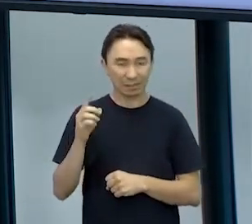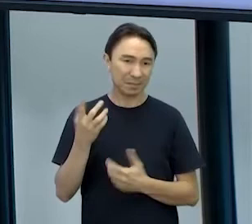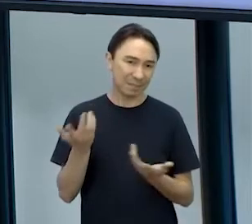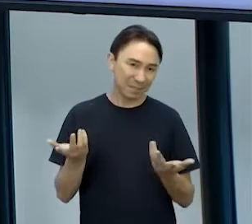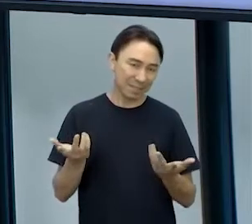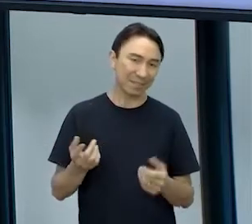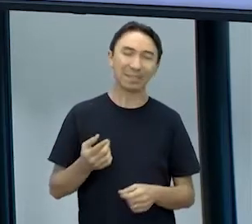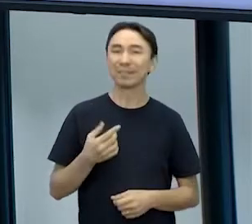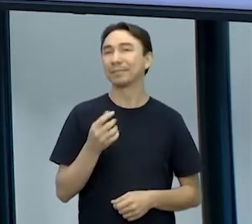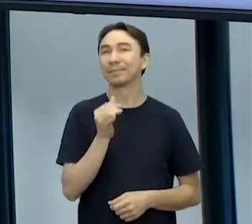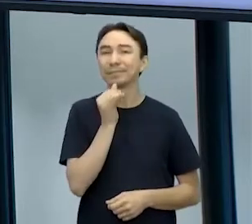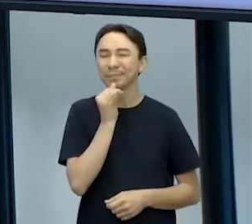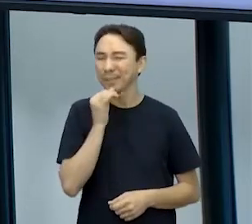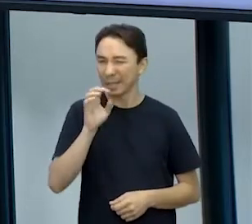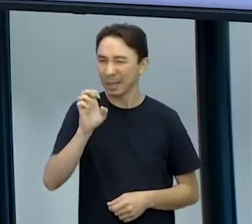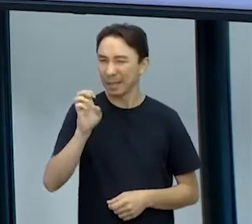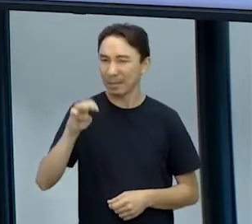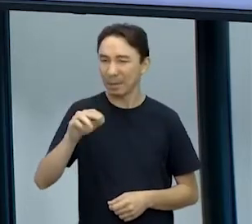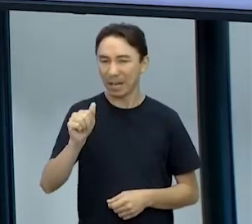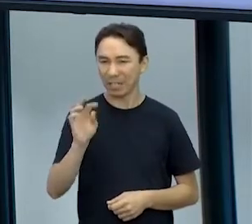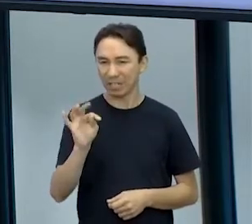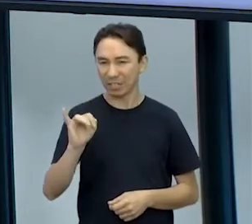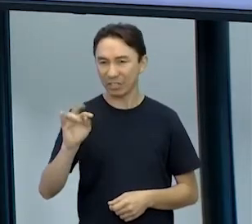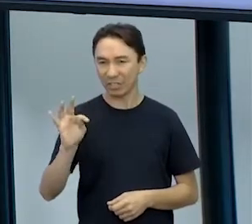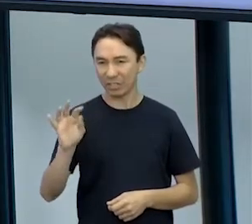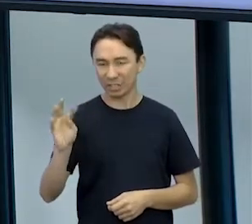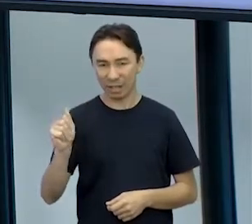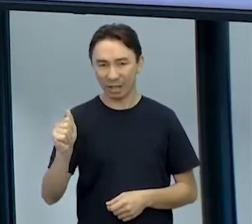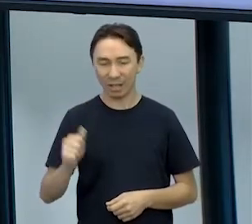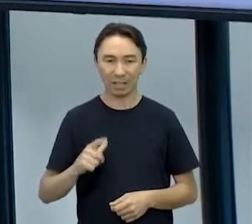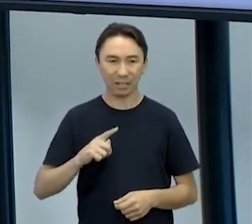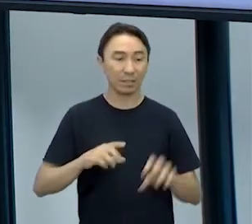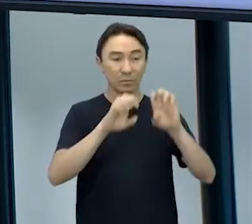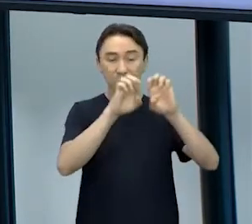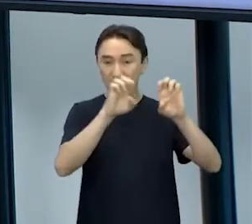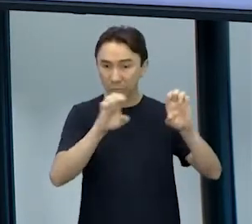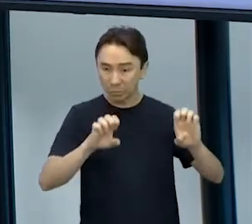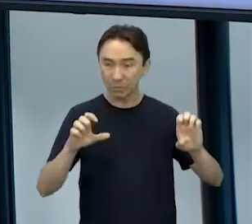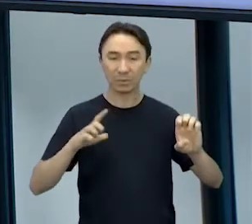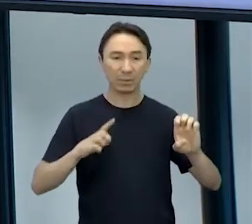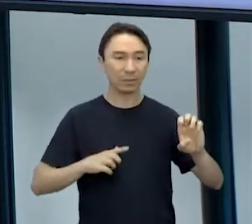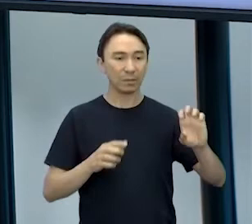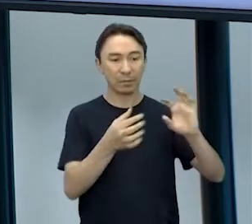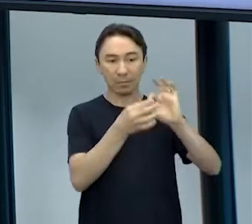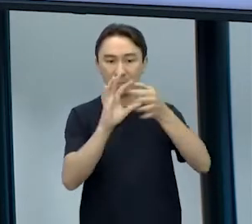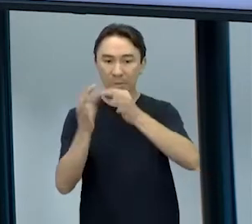se eu falar que a hematita tem uma estrutura, forma uma rede cristalina do tipo